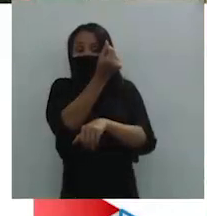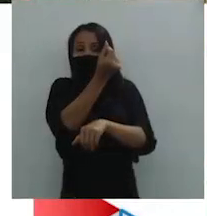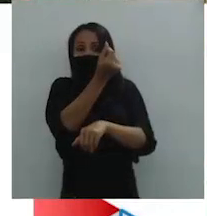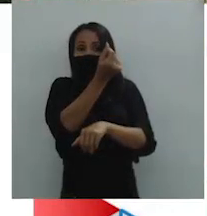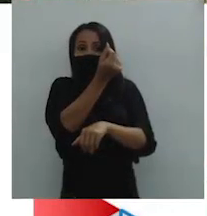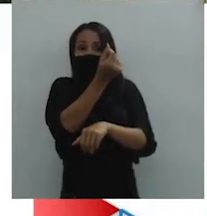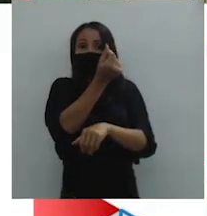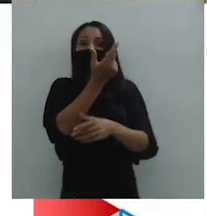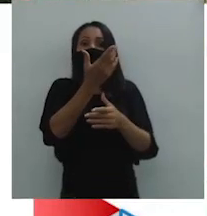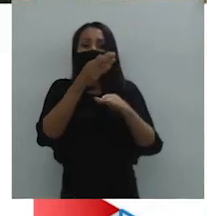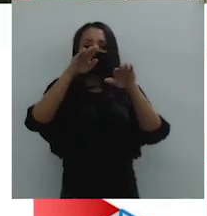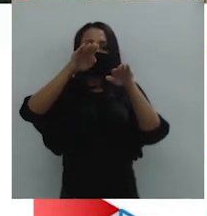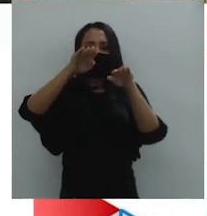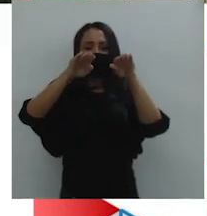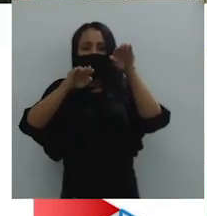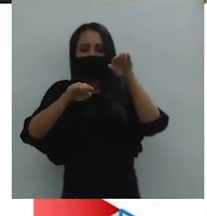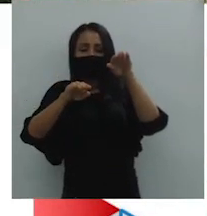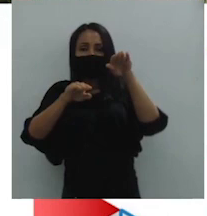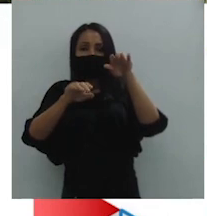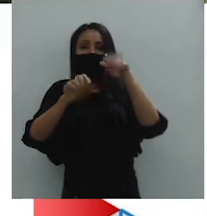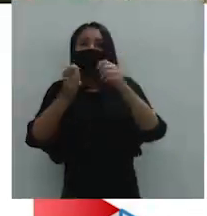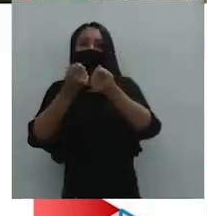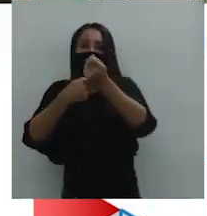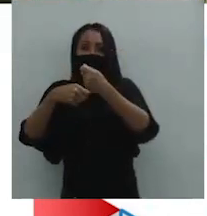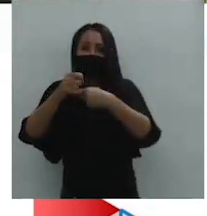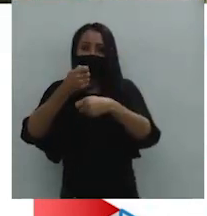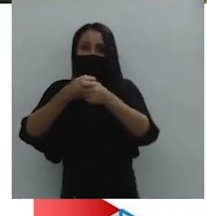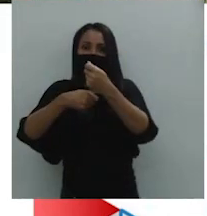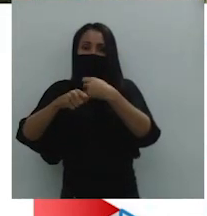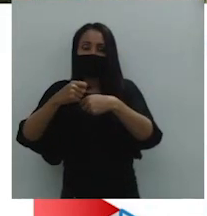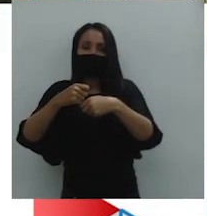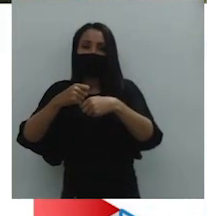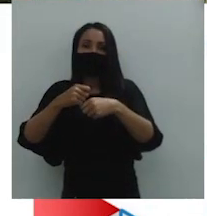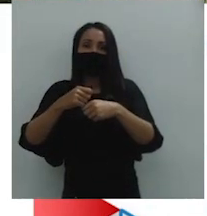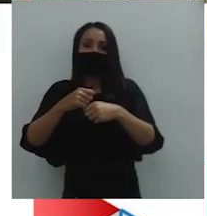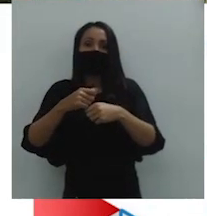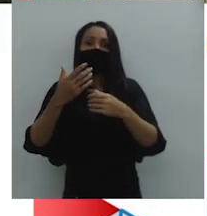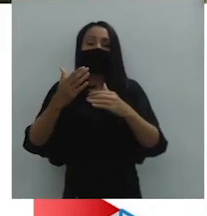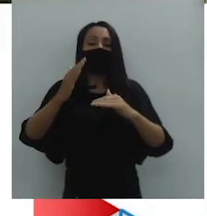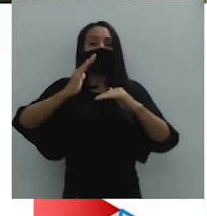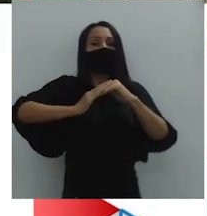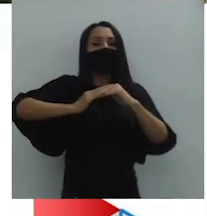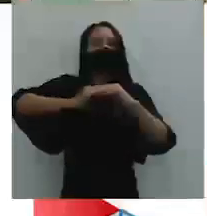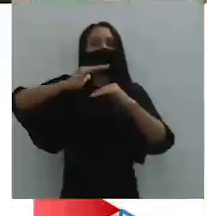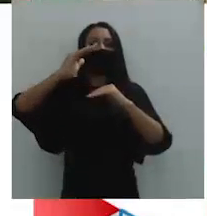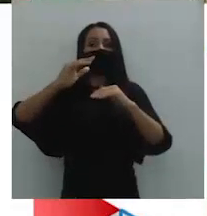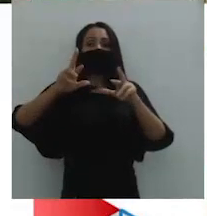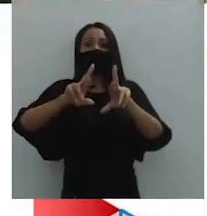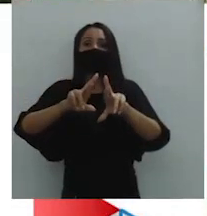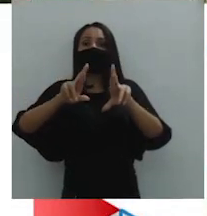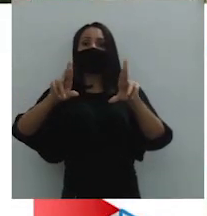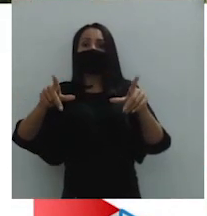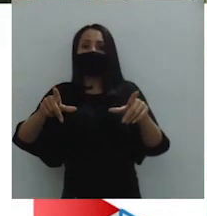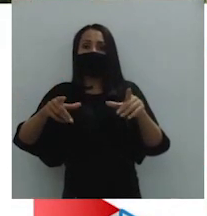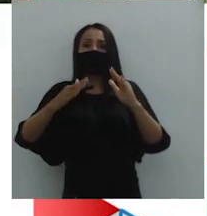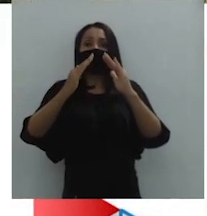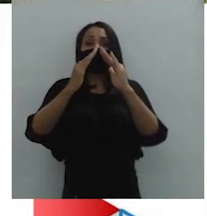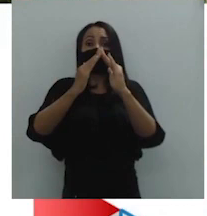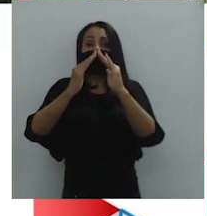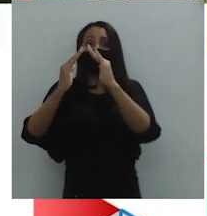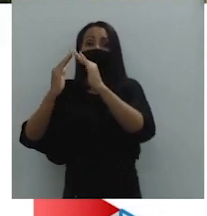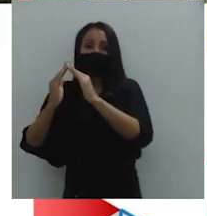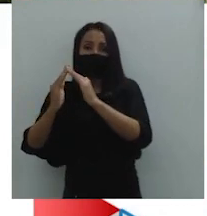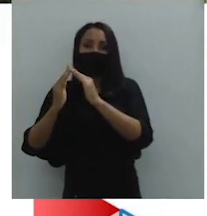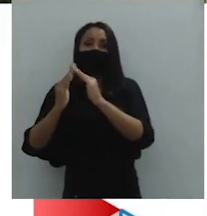as disparidades socioeconômicas entre as classes sociais, maiores são as diferenças nas moradias,